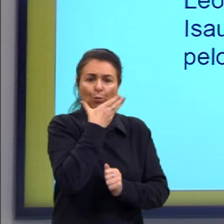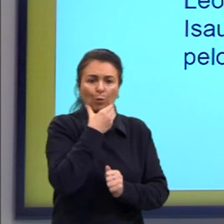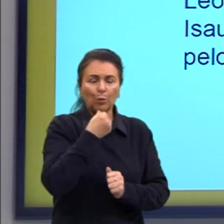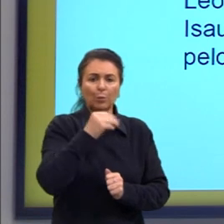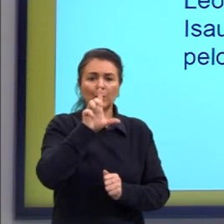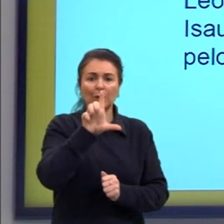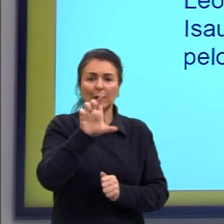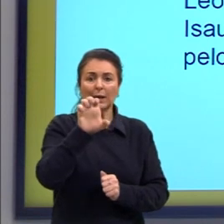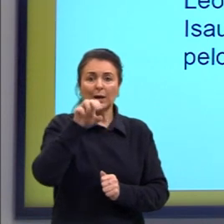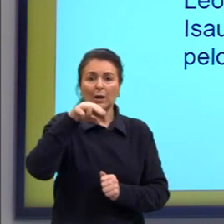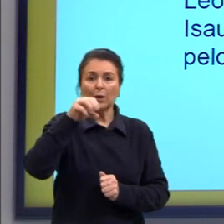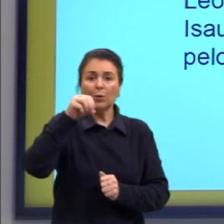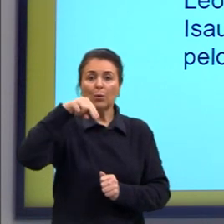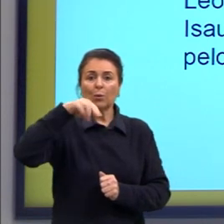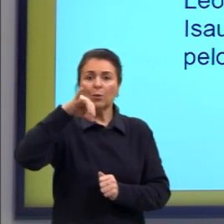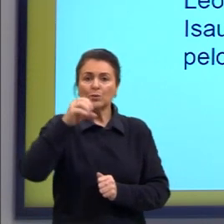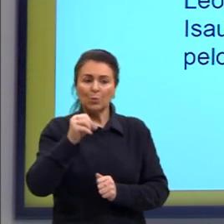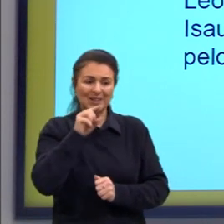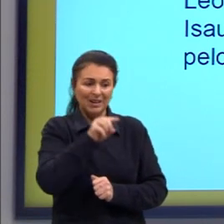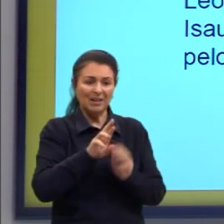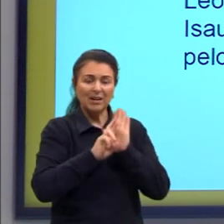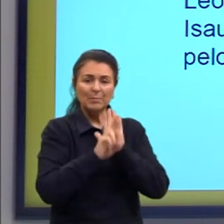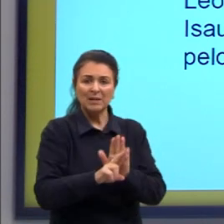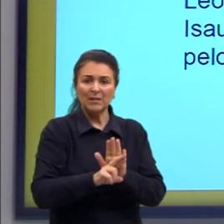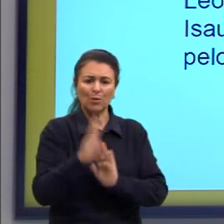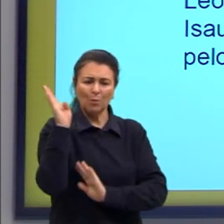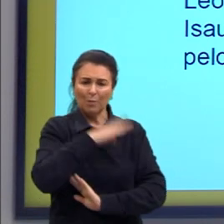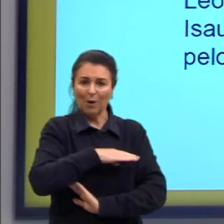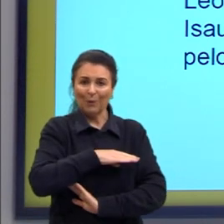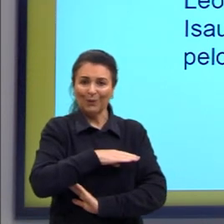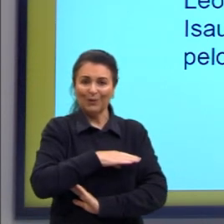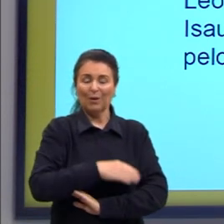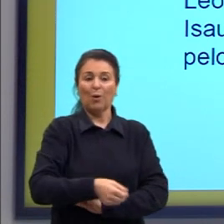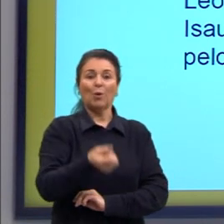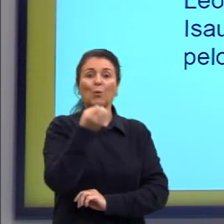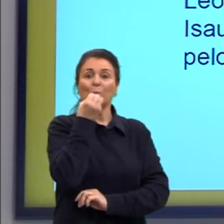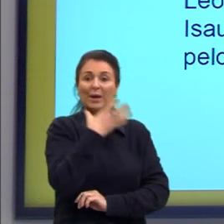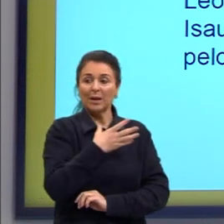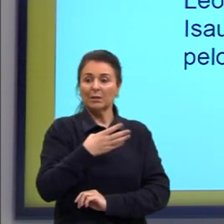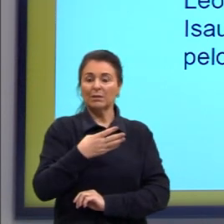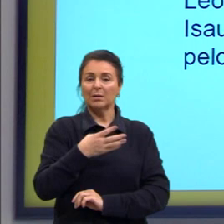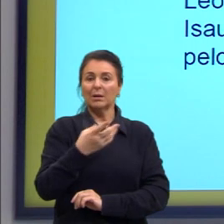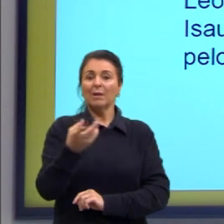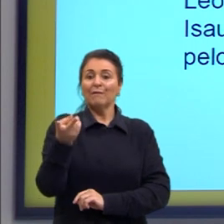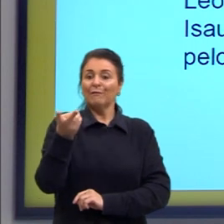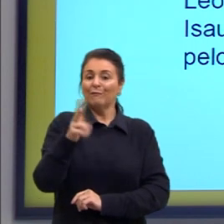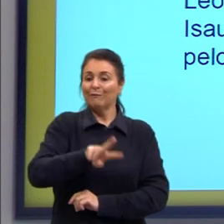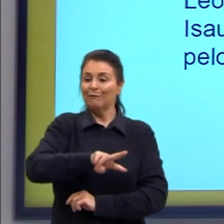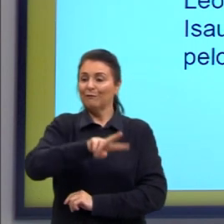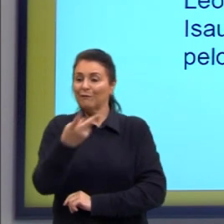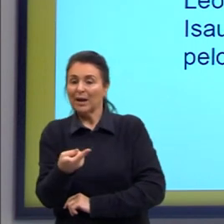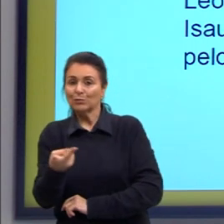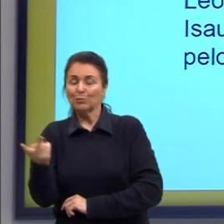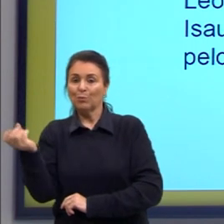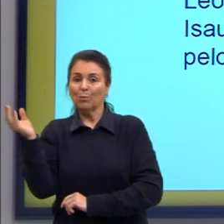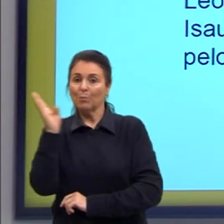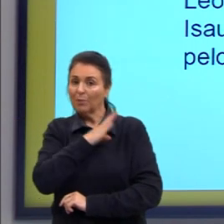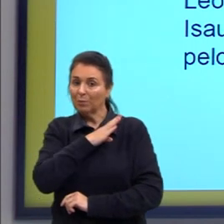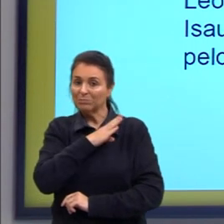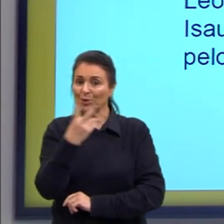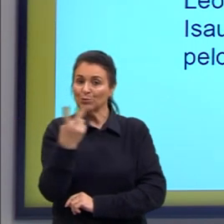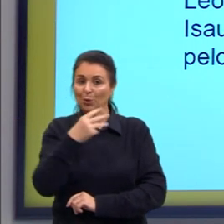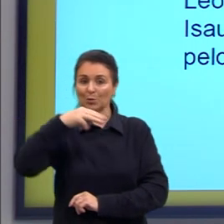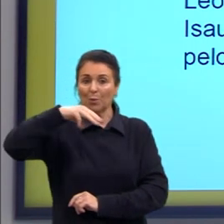representa o mal aí nós temos o que as características do maniqueísmo o bem versus o mal como nós temos né dentro